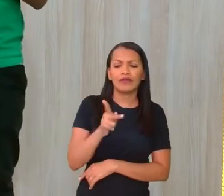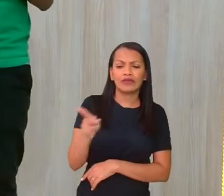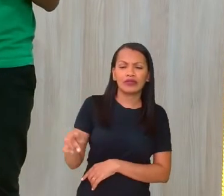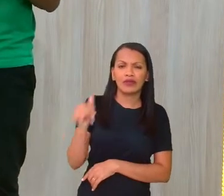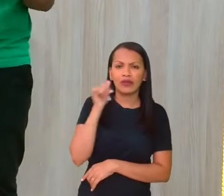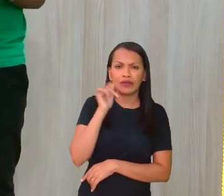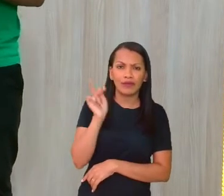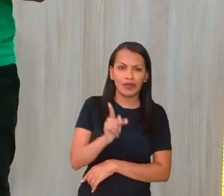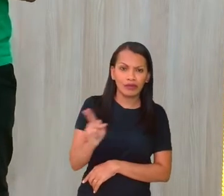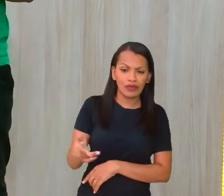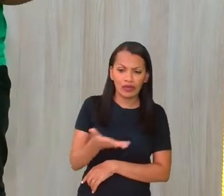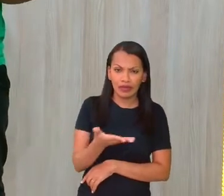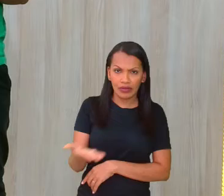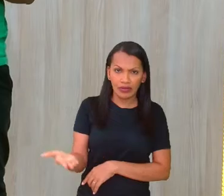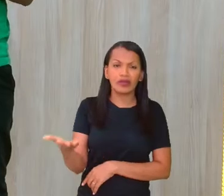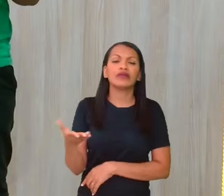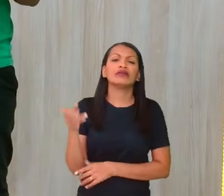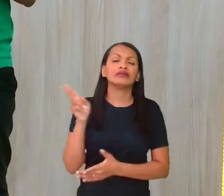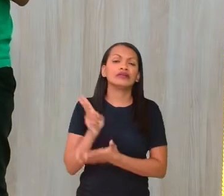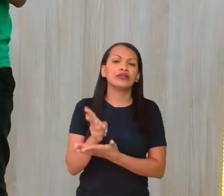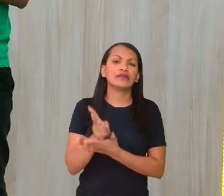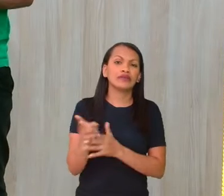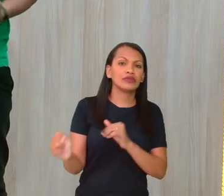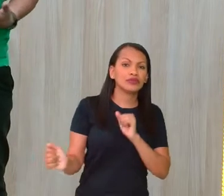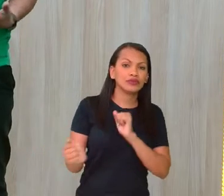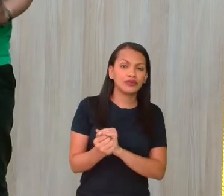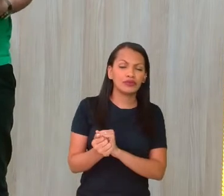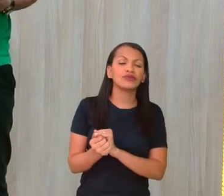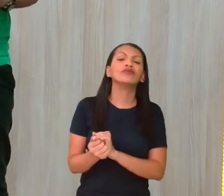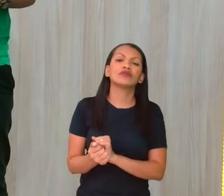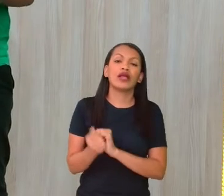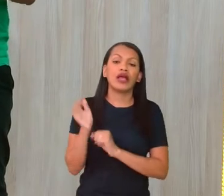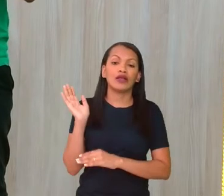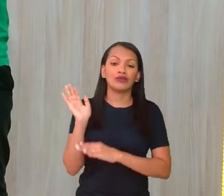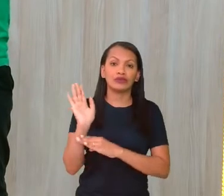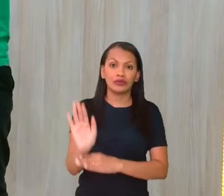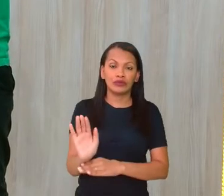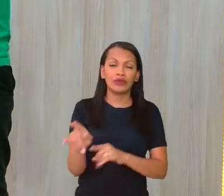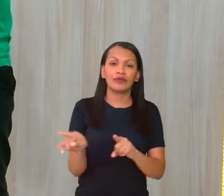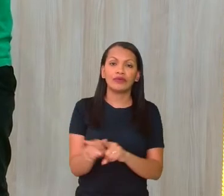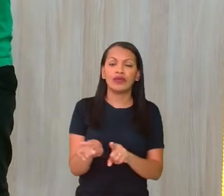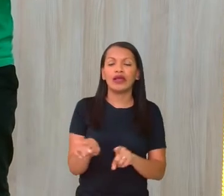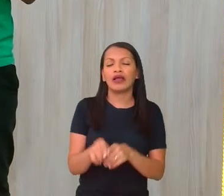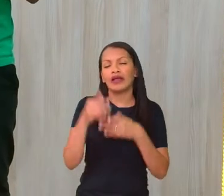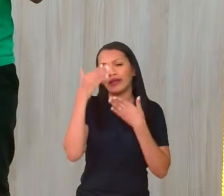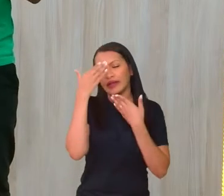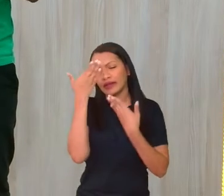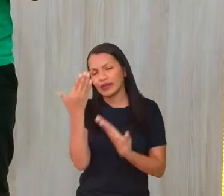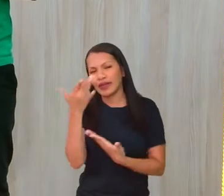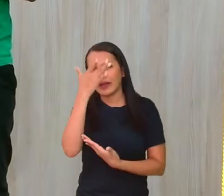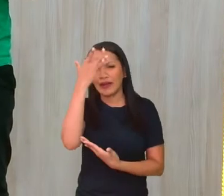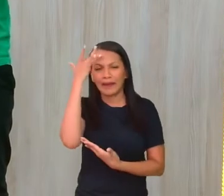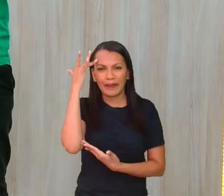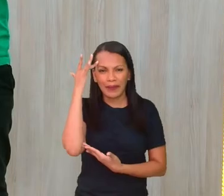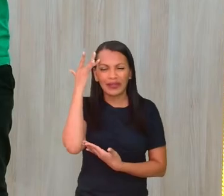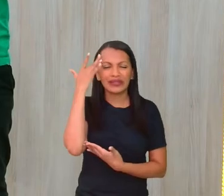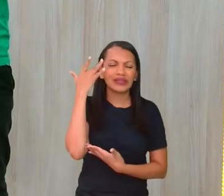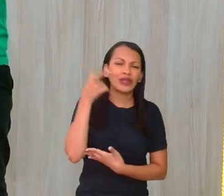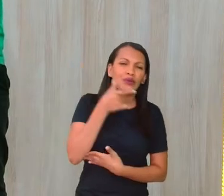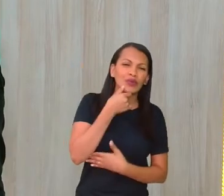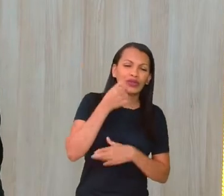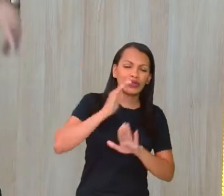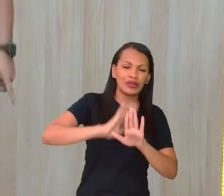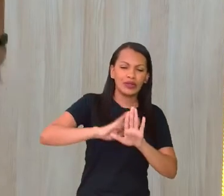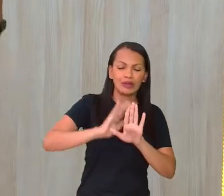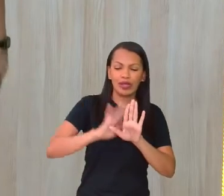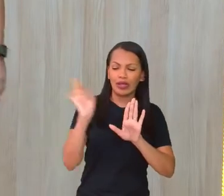e professoras da rede que estão aí sempre juntos, fortalecendo nosso trabalho, né? Agradeço a Jonas e a Cleitinho aí pelos